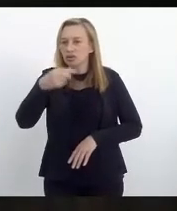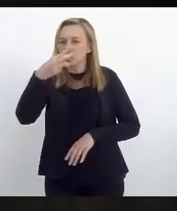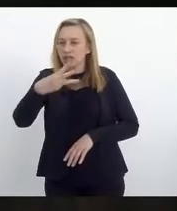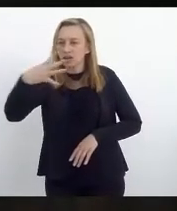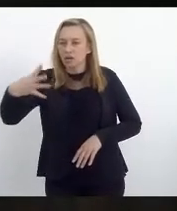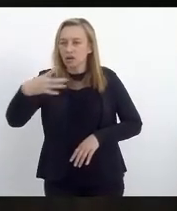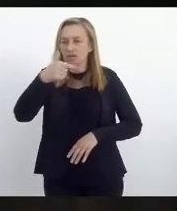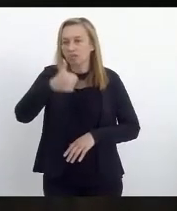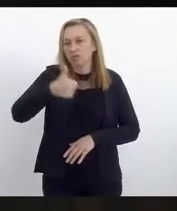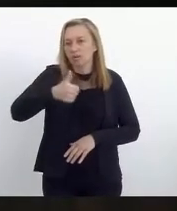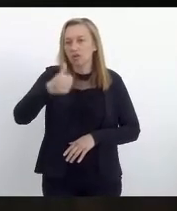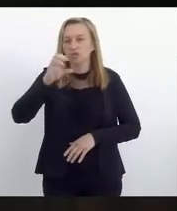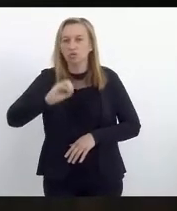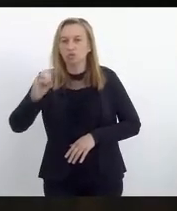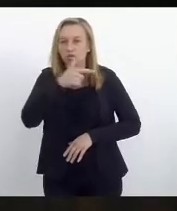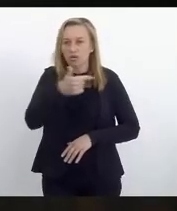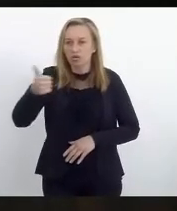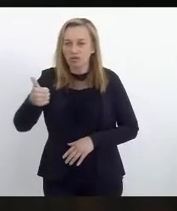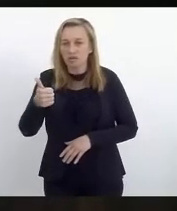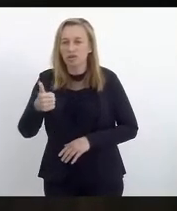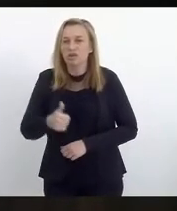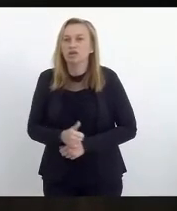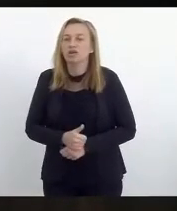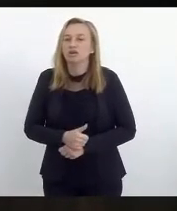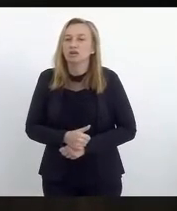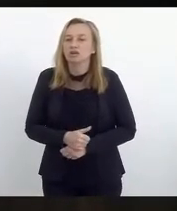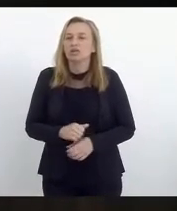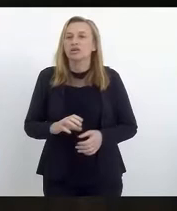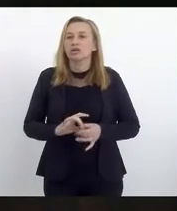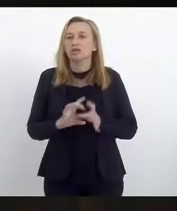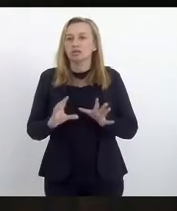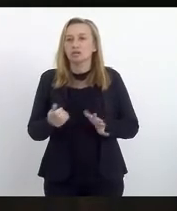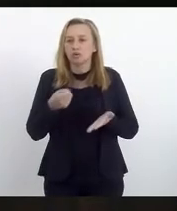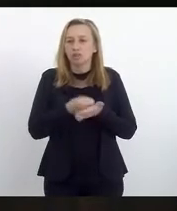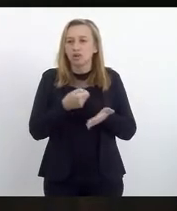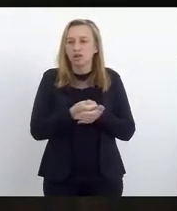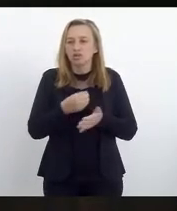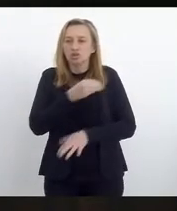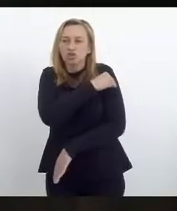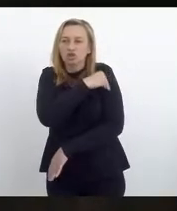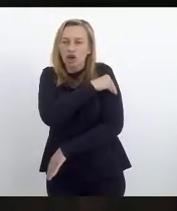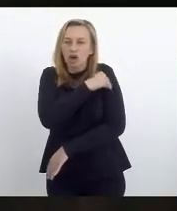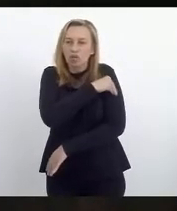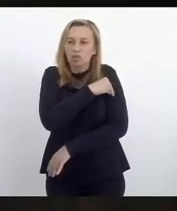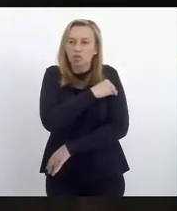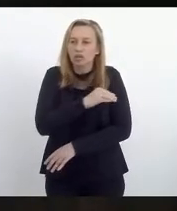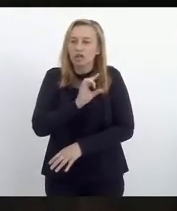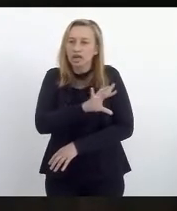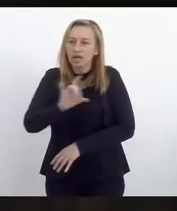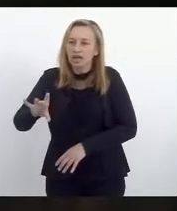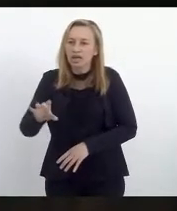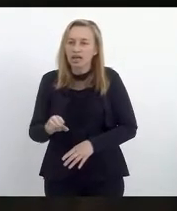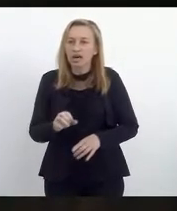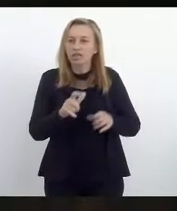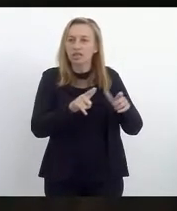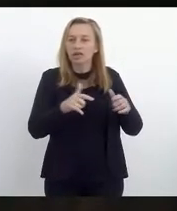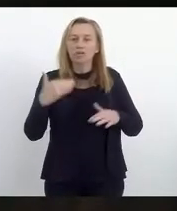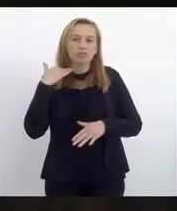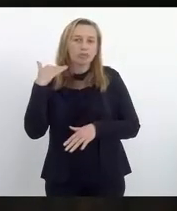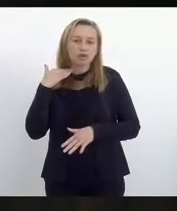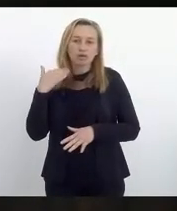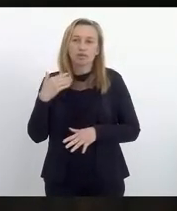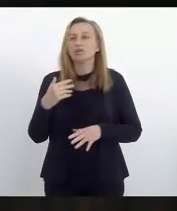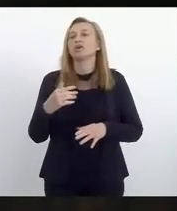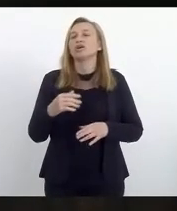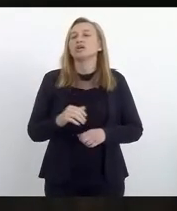de 1º de outubro de 2020, para determinar a disponibilização obrigatória de álcool em gel em cada caixa eletrônica em funcionamento do Estado do Rio de